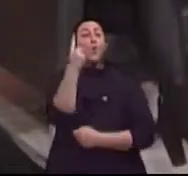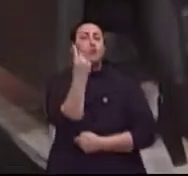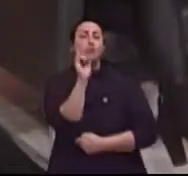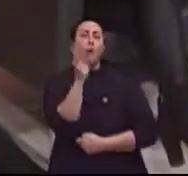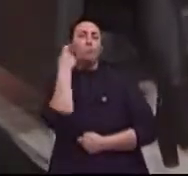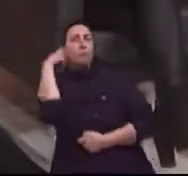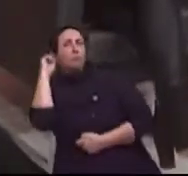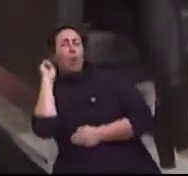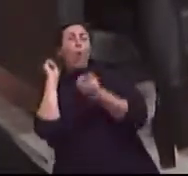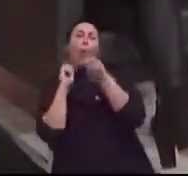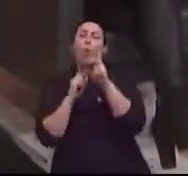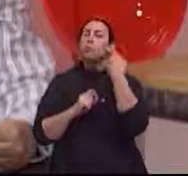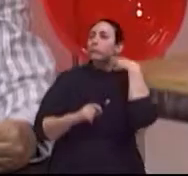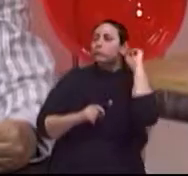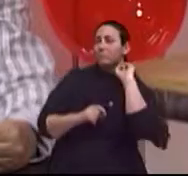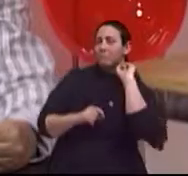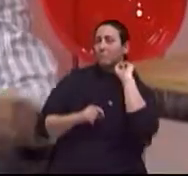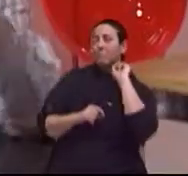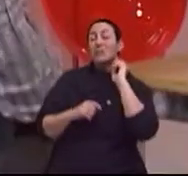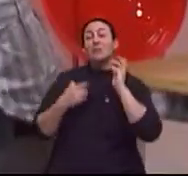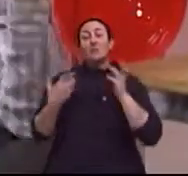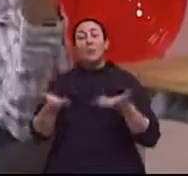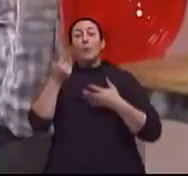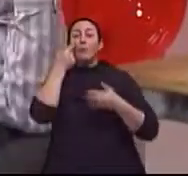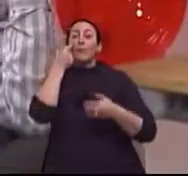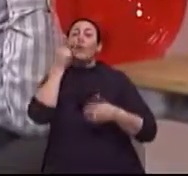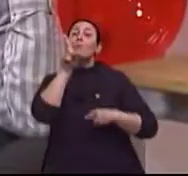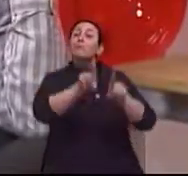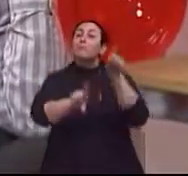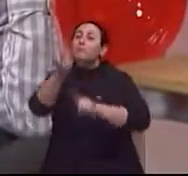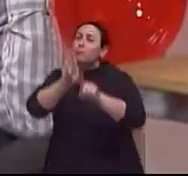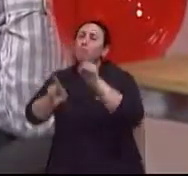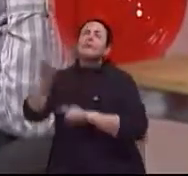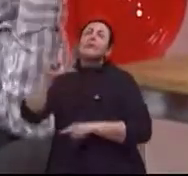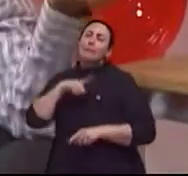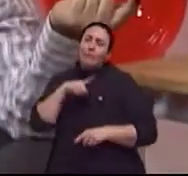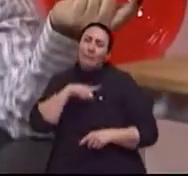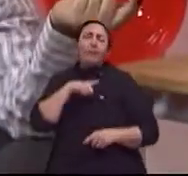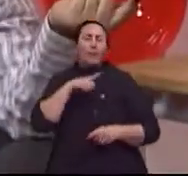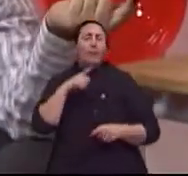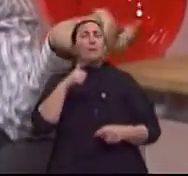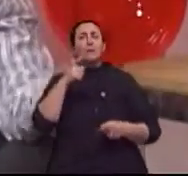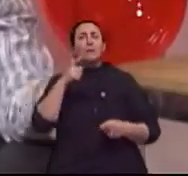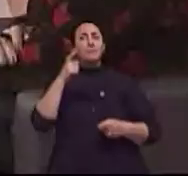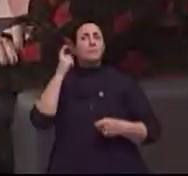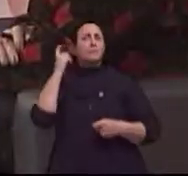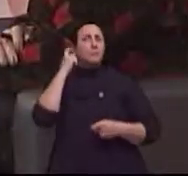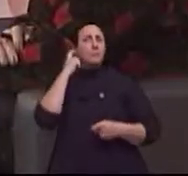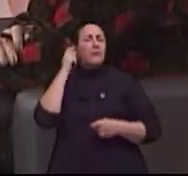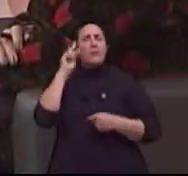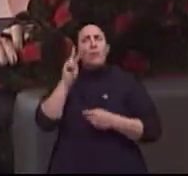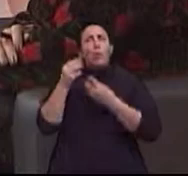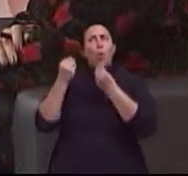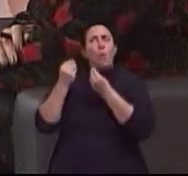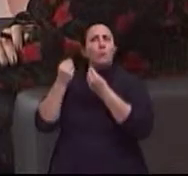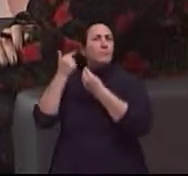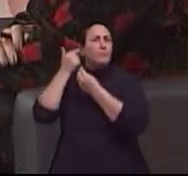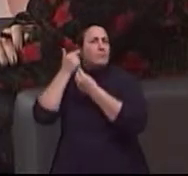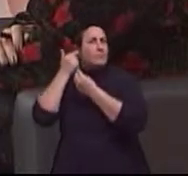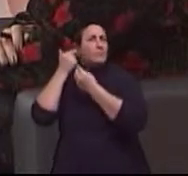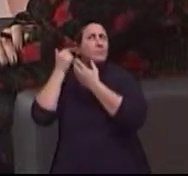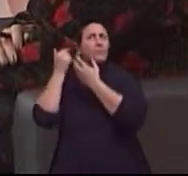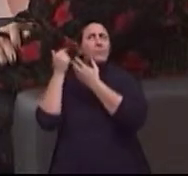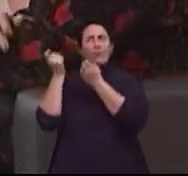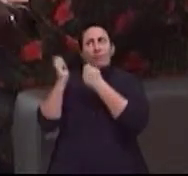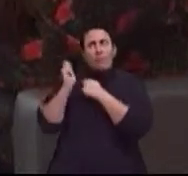Então claro. Tem que pesquisar a função auditiva como um todo e não só o ouvido, como eu falei inicialmente. Exatamente. Para que a gente faça uma